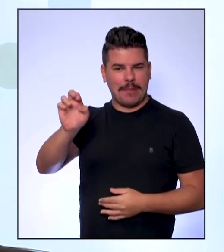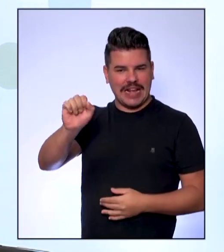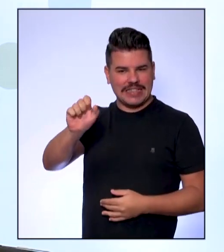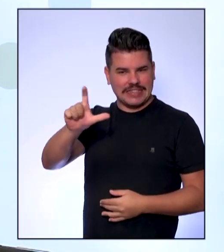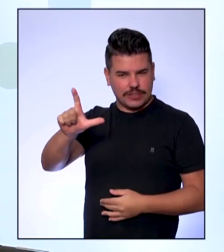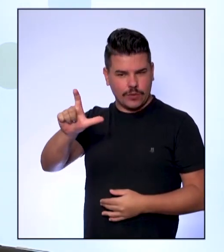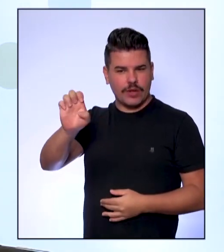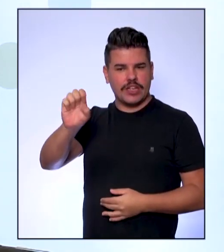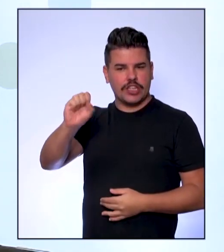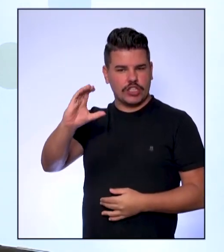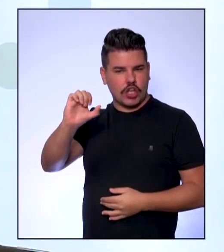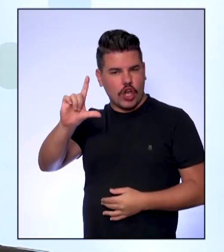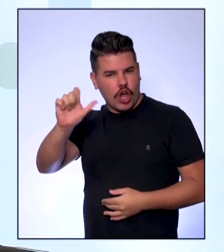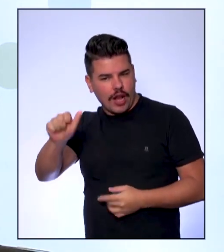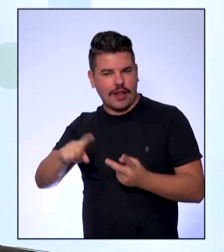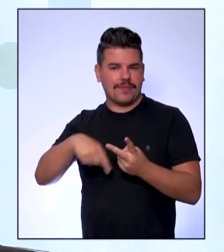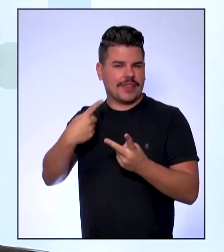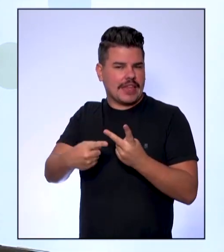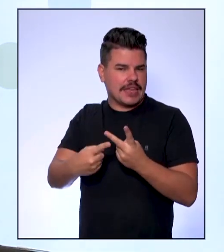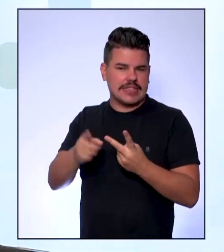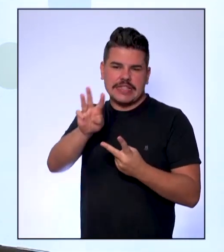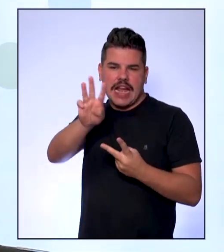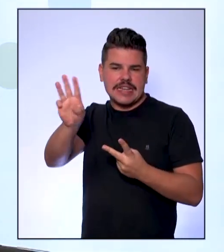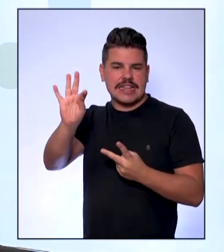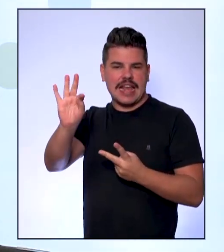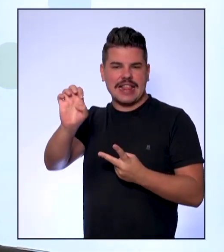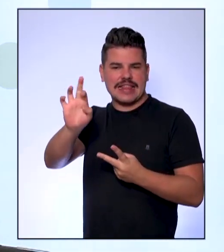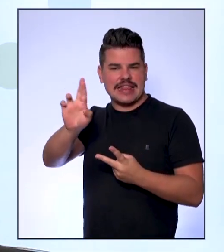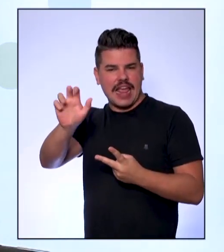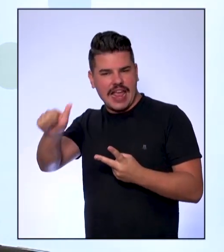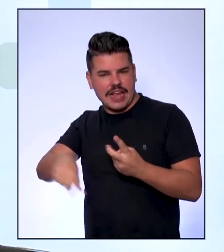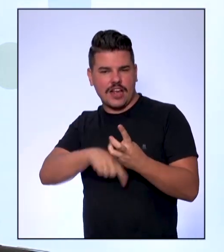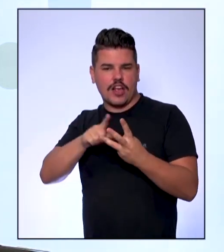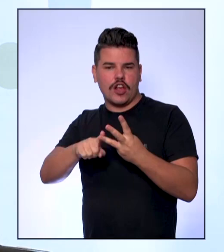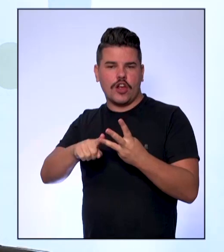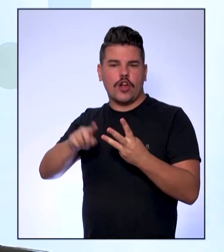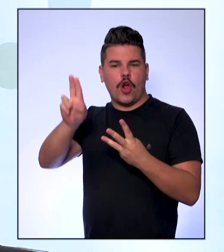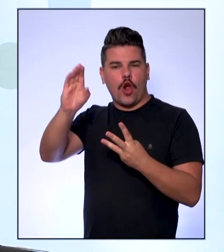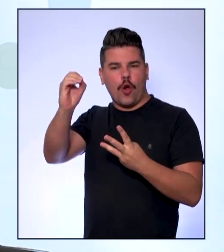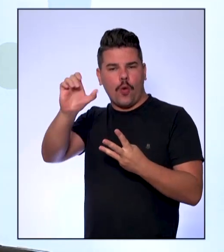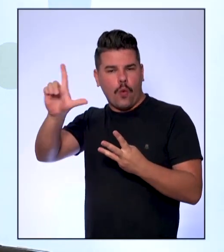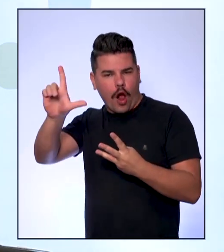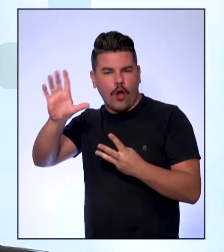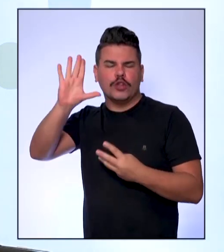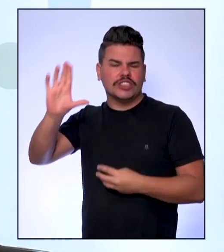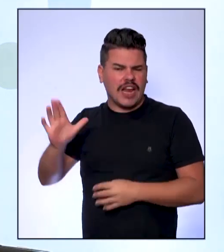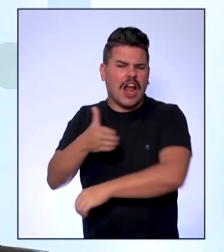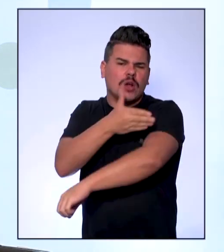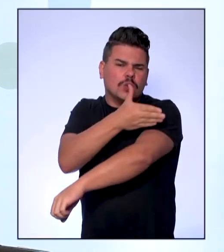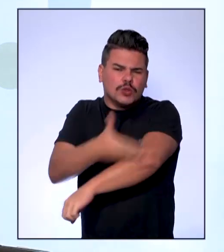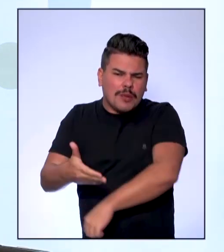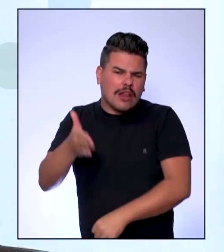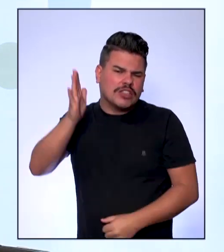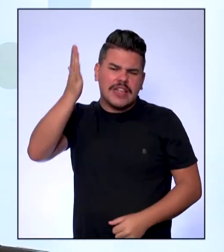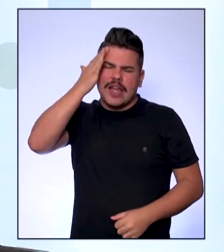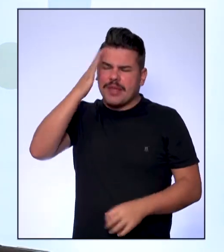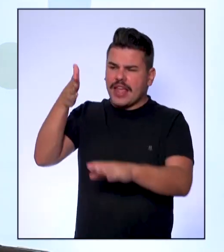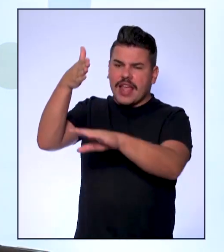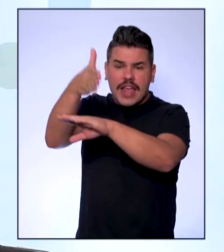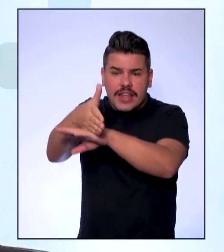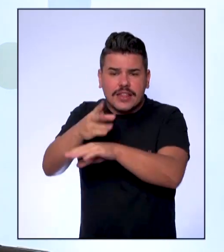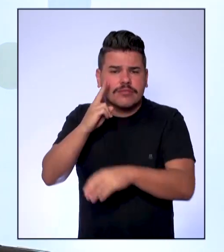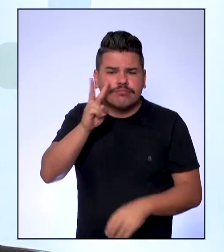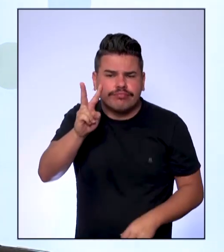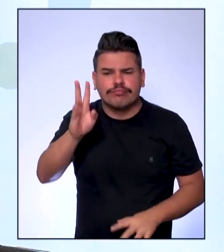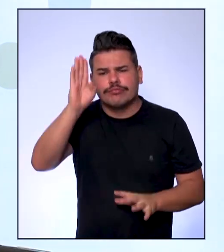Terra, UOL, enfim. E eles têm lá a carinha deles, o logotipo, onde ficam as imagens. Então, meio que a gente, quando olha aquele site, a gente nem olha lá